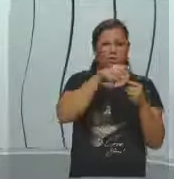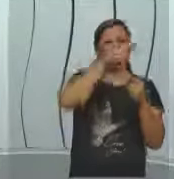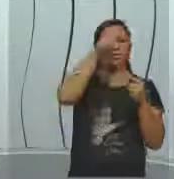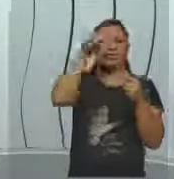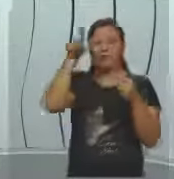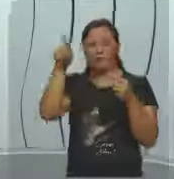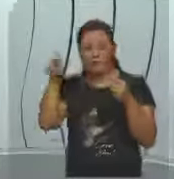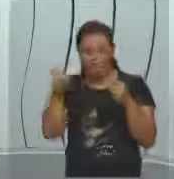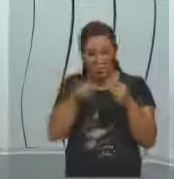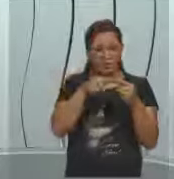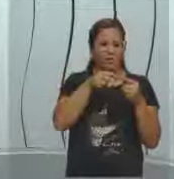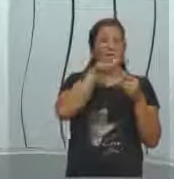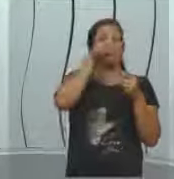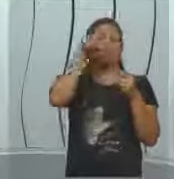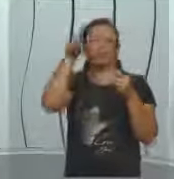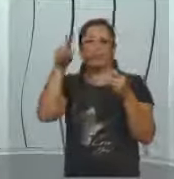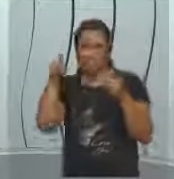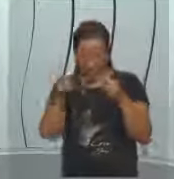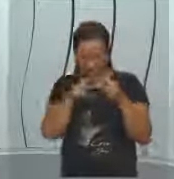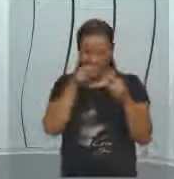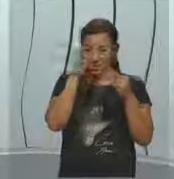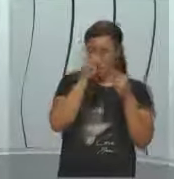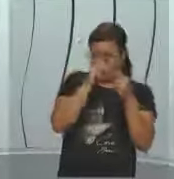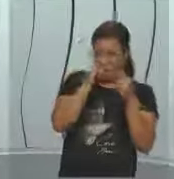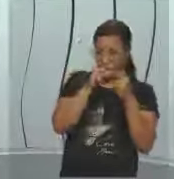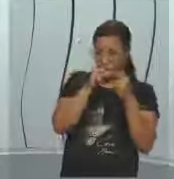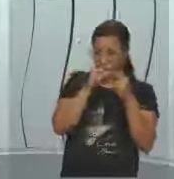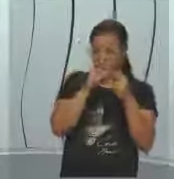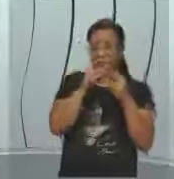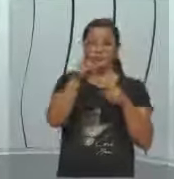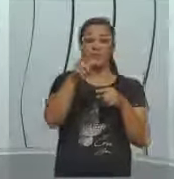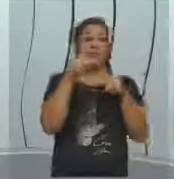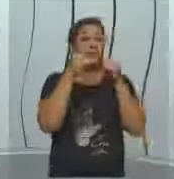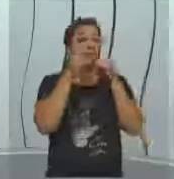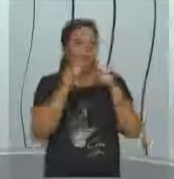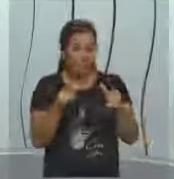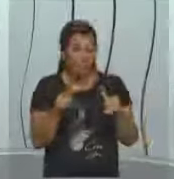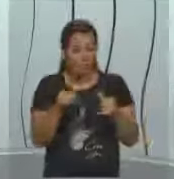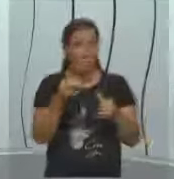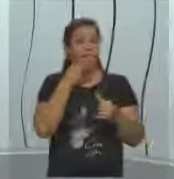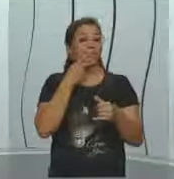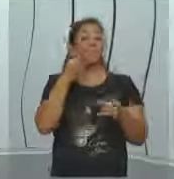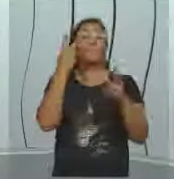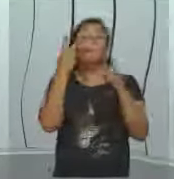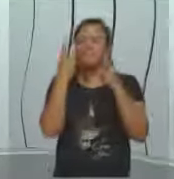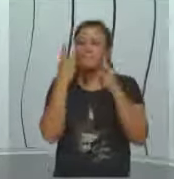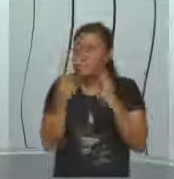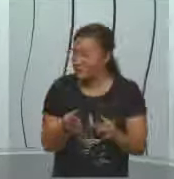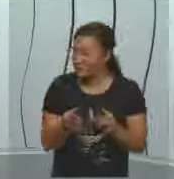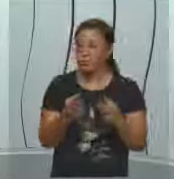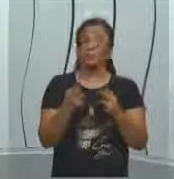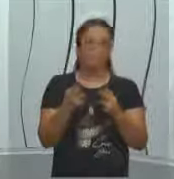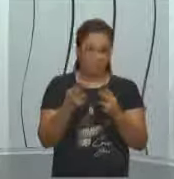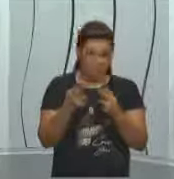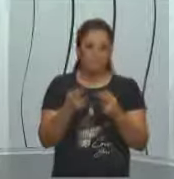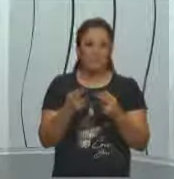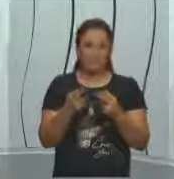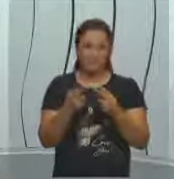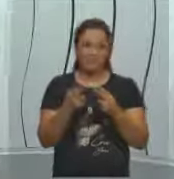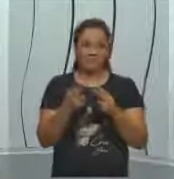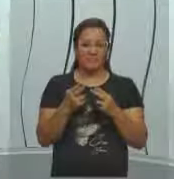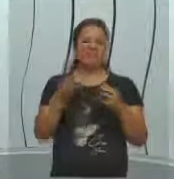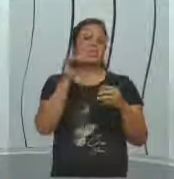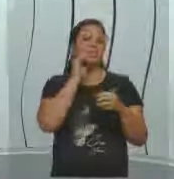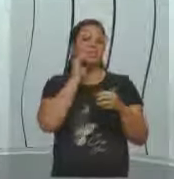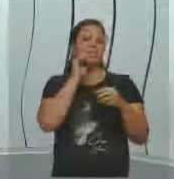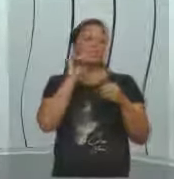voltas, 3 voltas e assim sucessivamente. Na eletricidade, quando eu falo de circuito elétrico, é a mesma coisa. Um